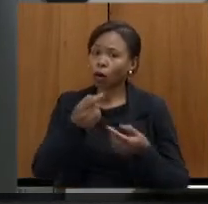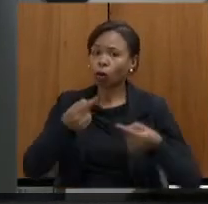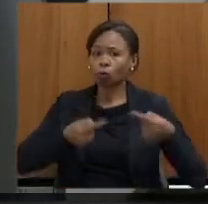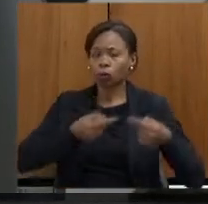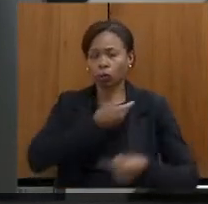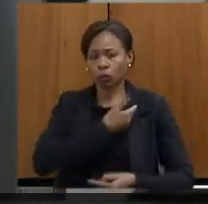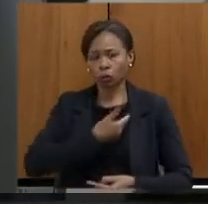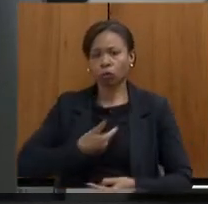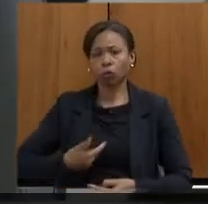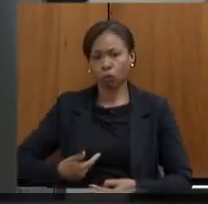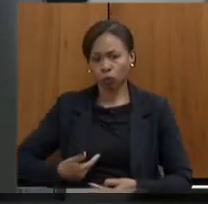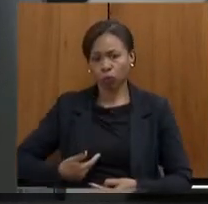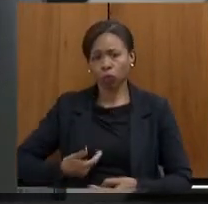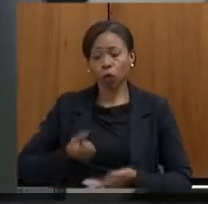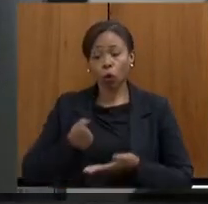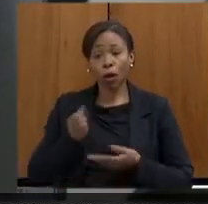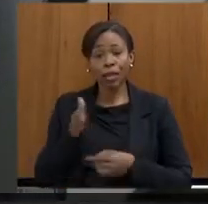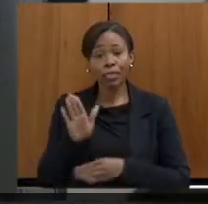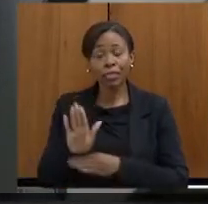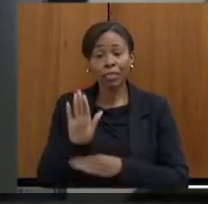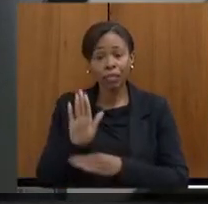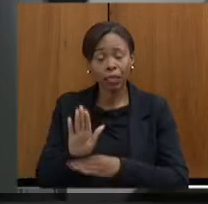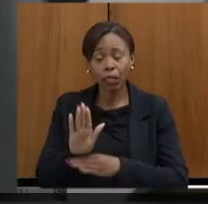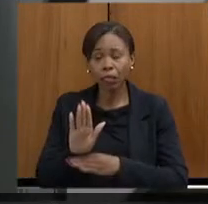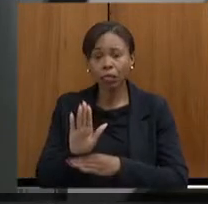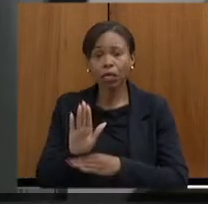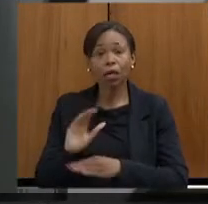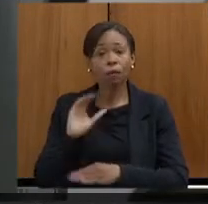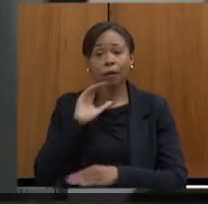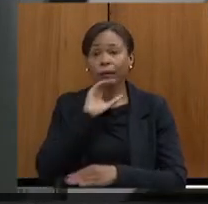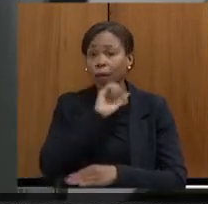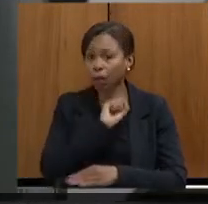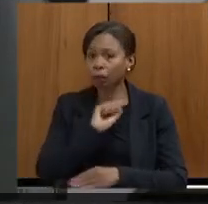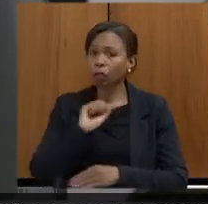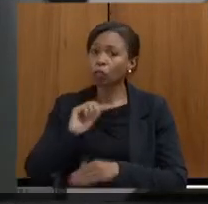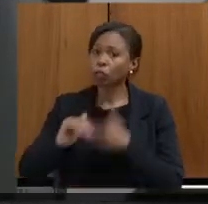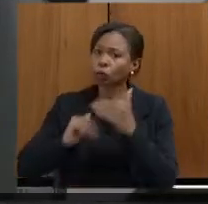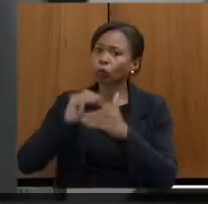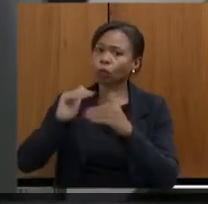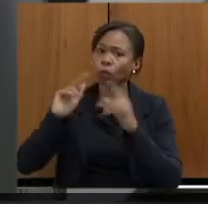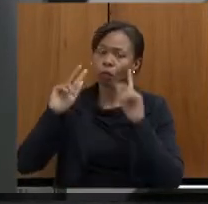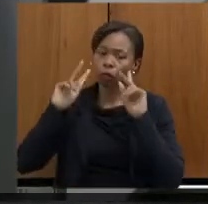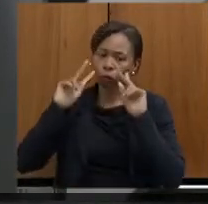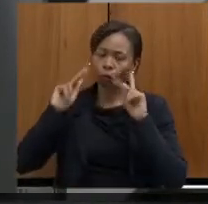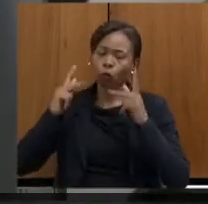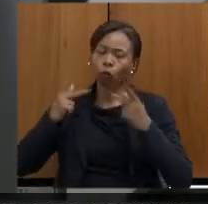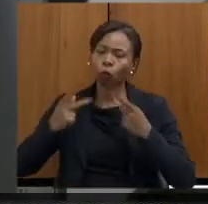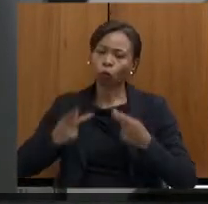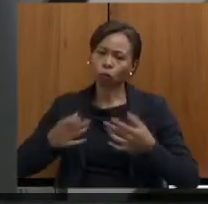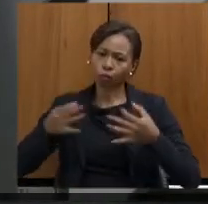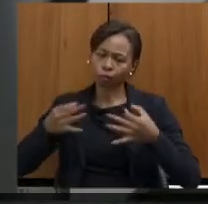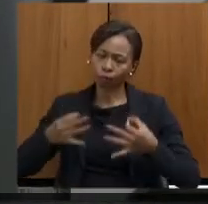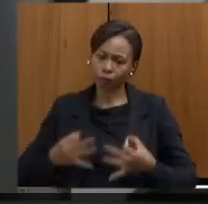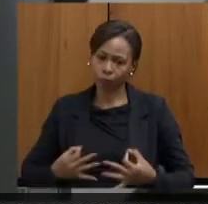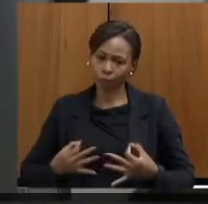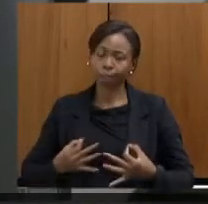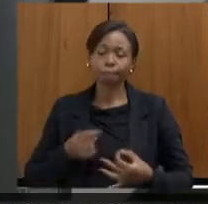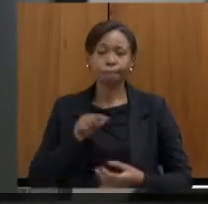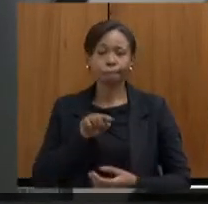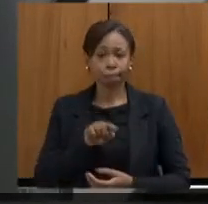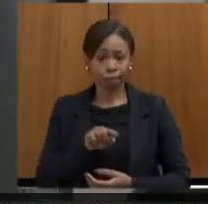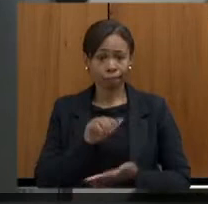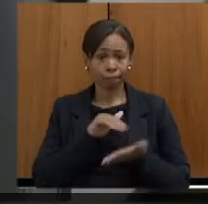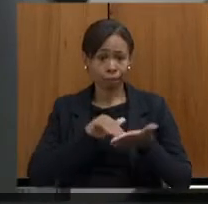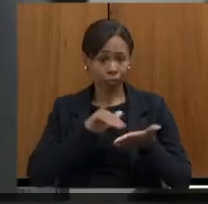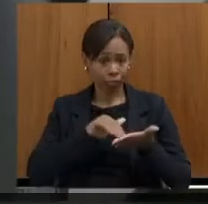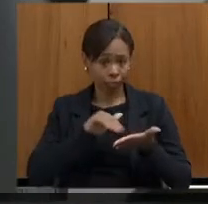gerar assistência imediata e promoção da dignidade humana. Então, essa aqui é uma secretaria muito importante. A partir